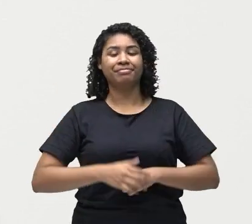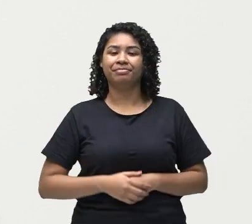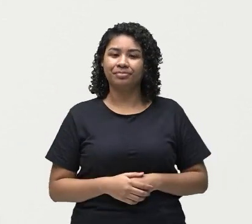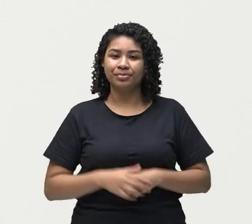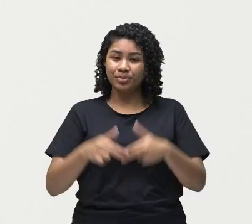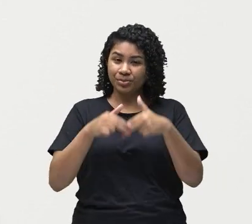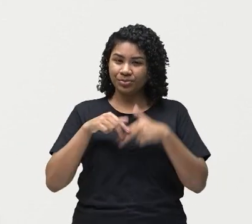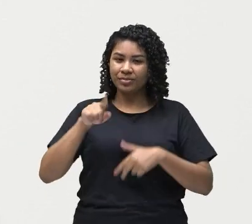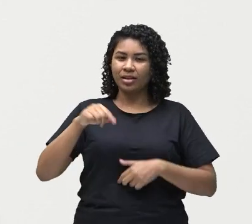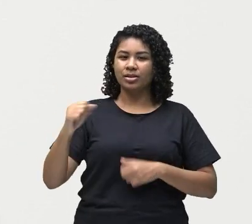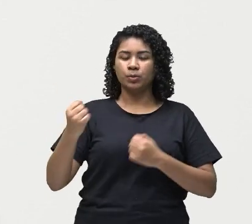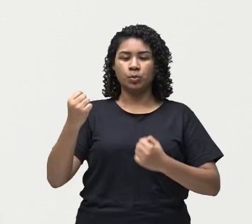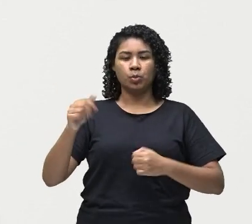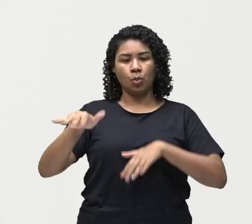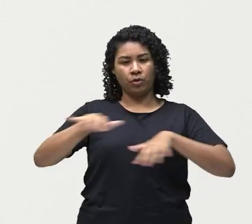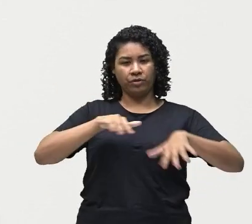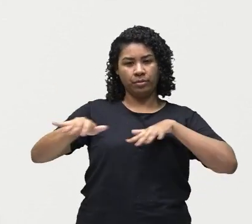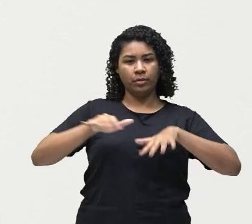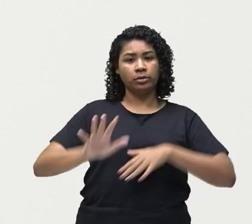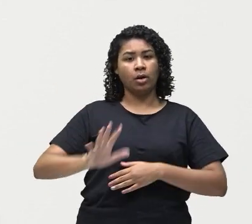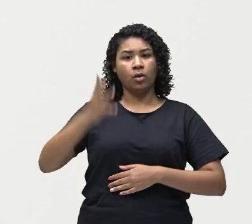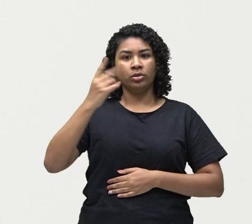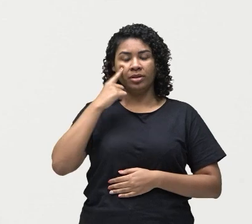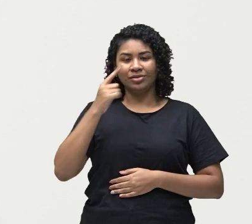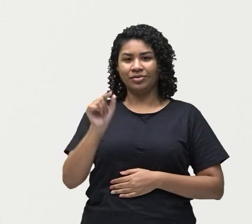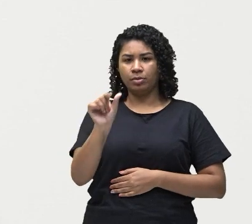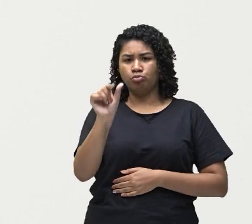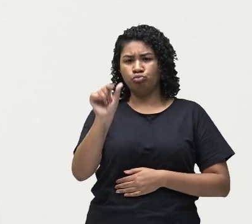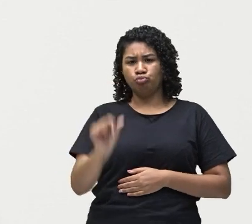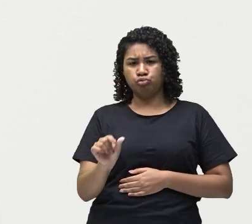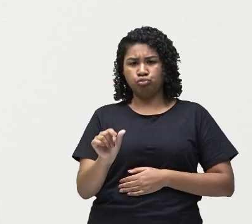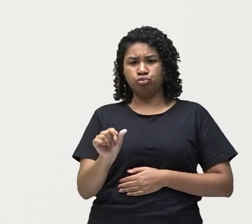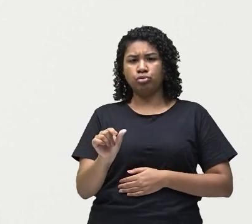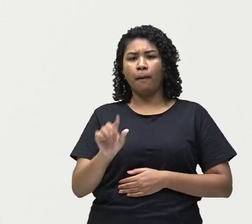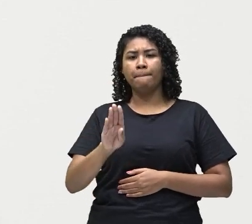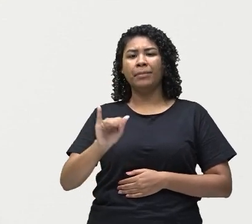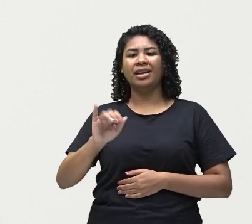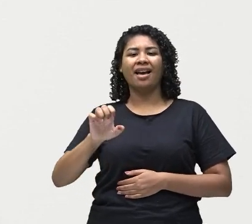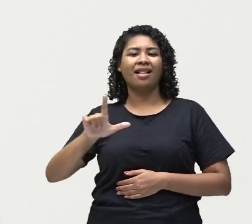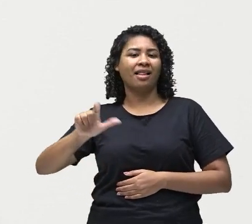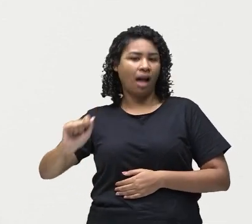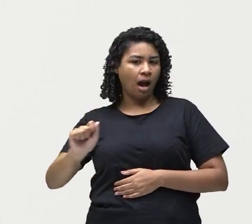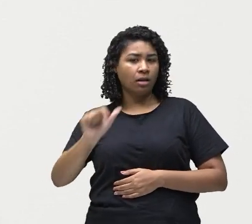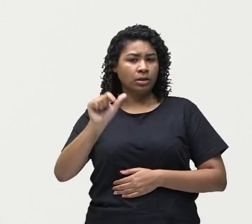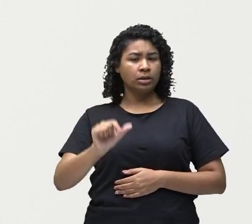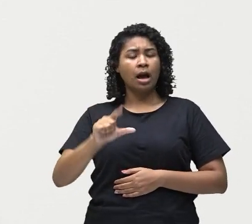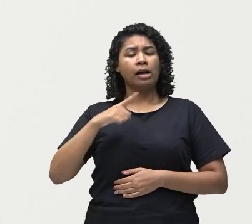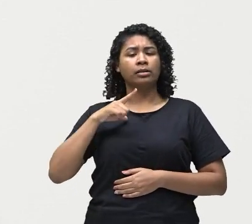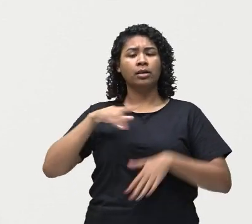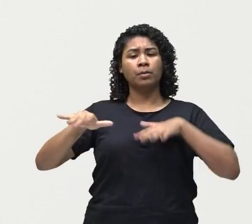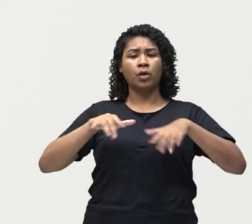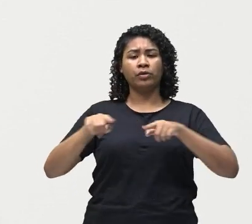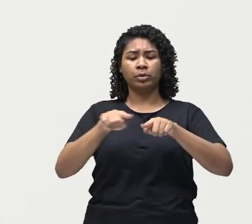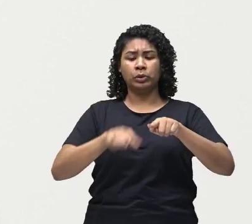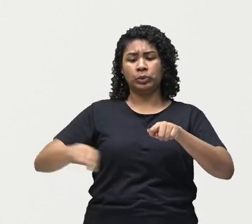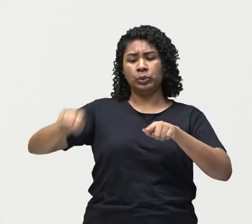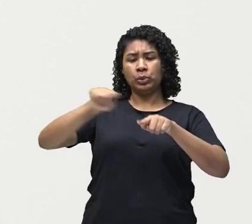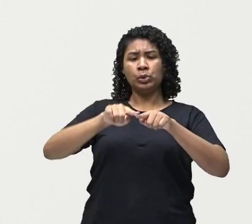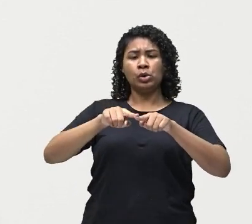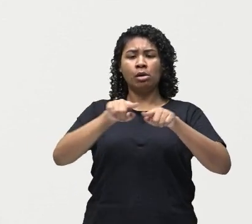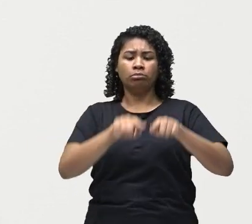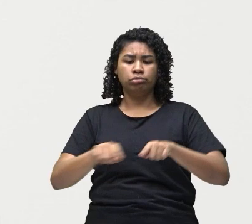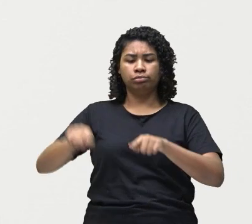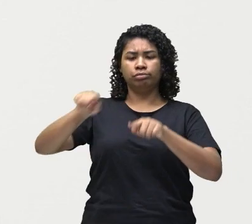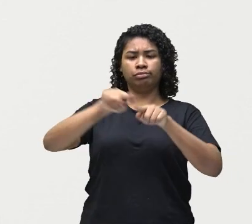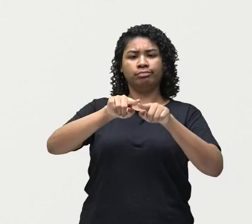mecânico acontece nessa estrutura que é chamada biela que vai movimentar o virabrequim que está